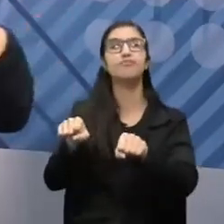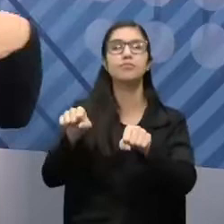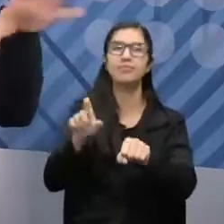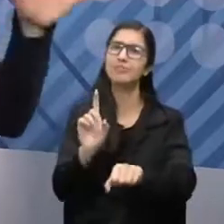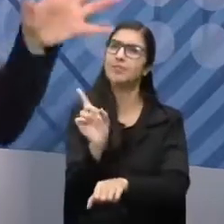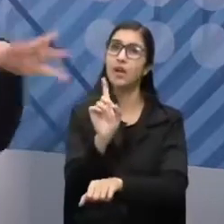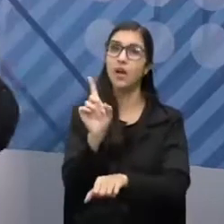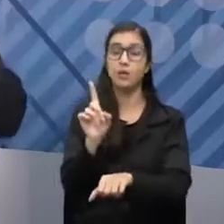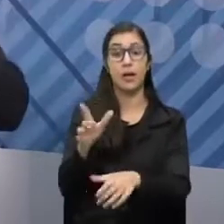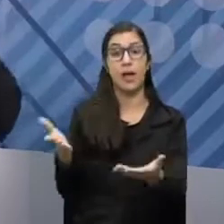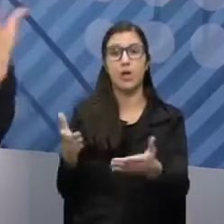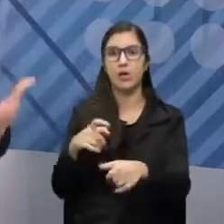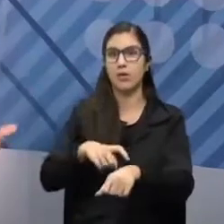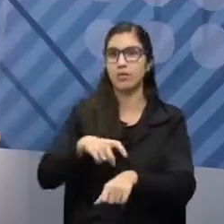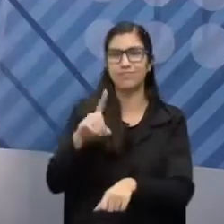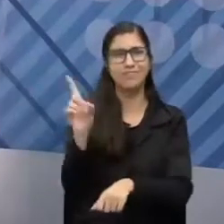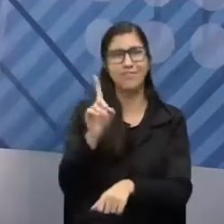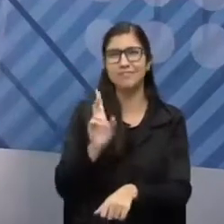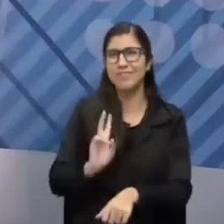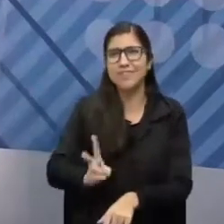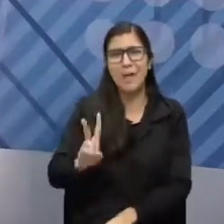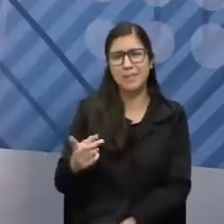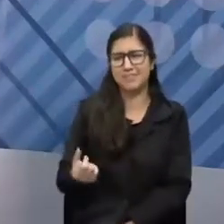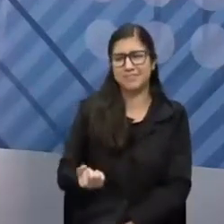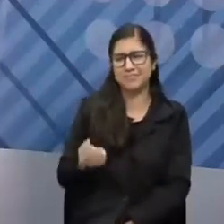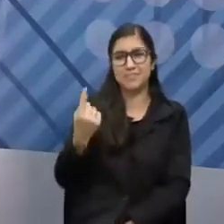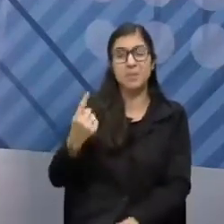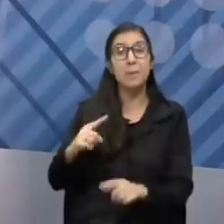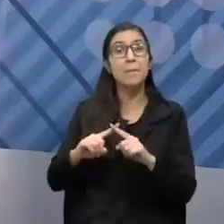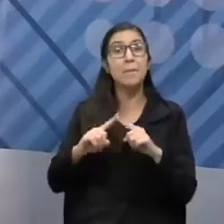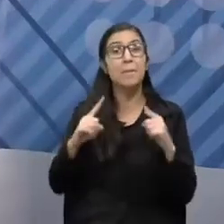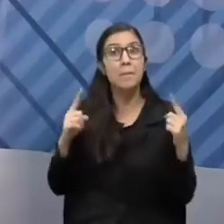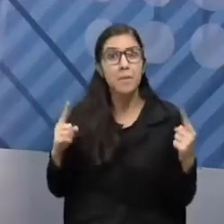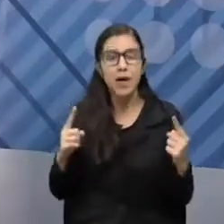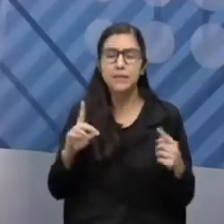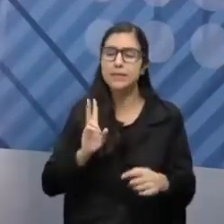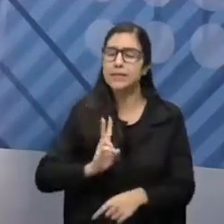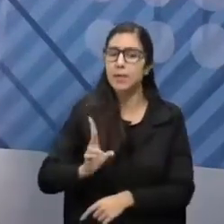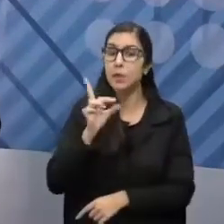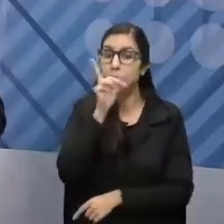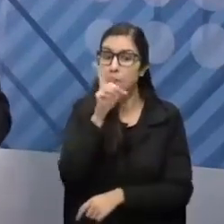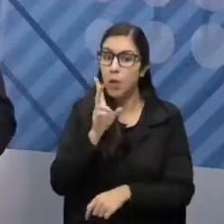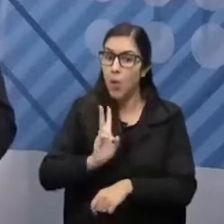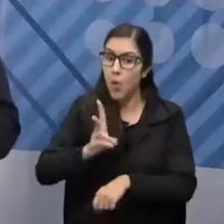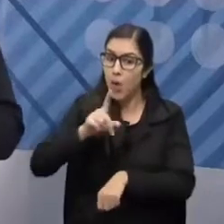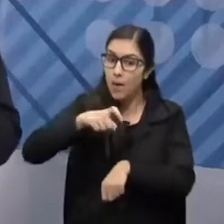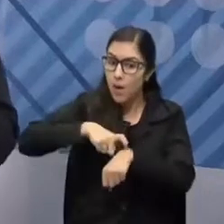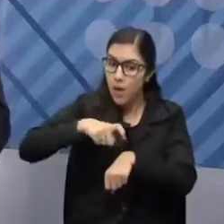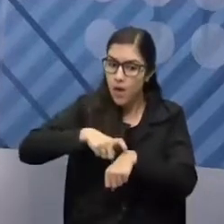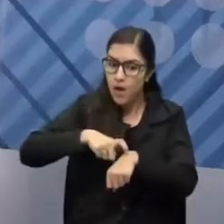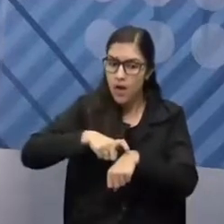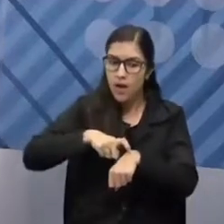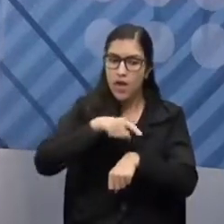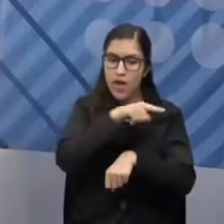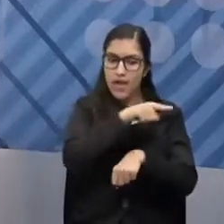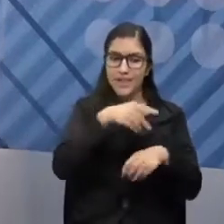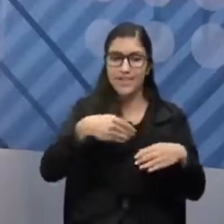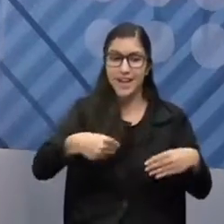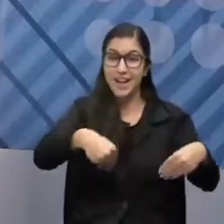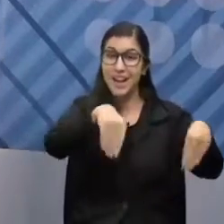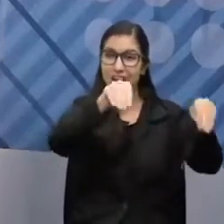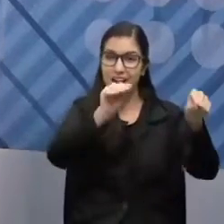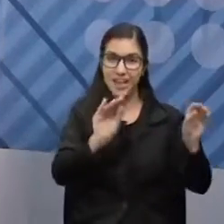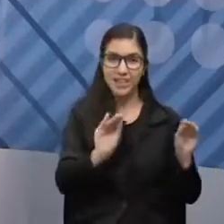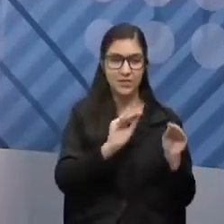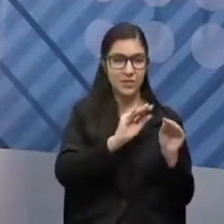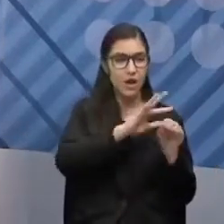né? Sempre vai ter estranhamento. Mas, então, se todo domingo, naquele horário, às 11, eles saem de casa, era o lenço que